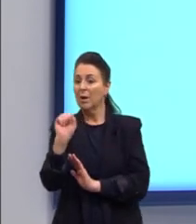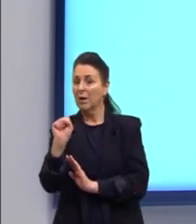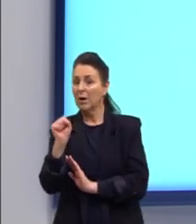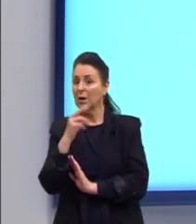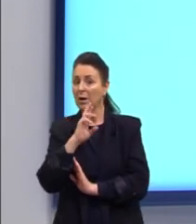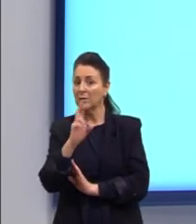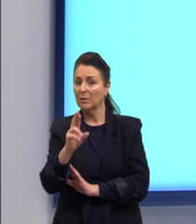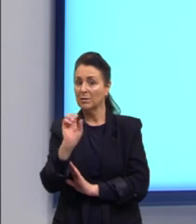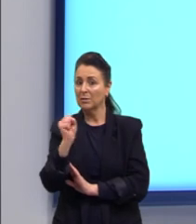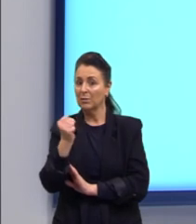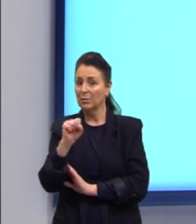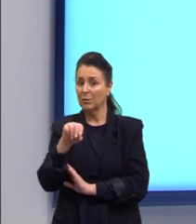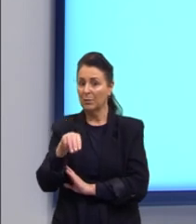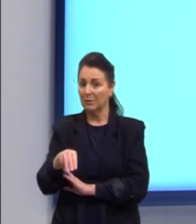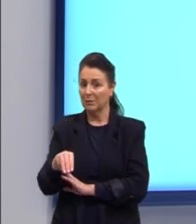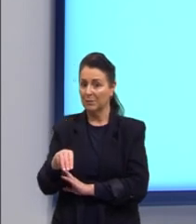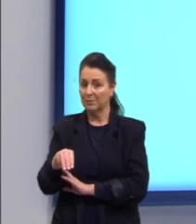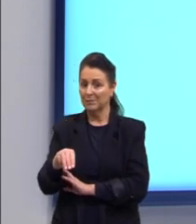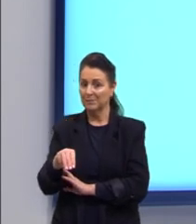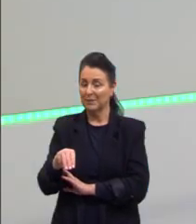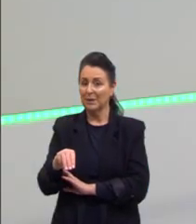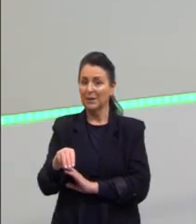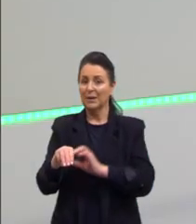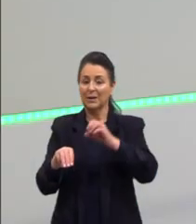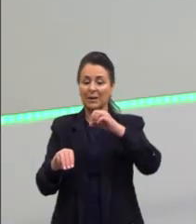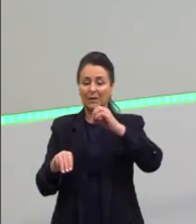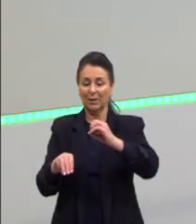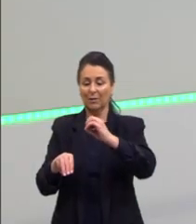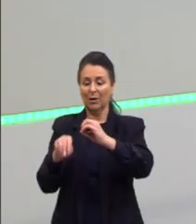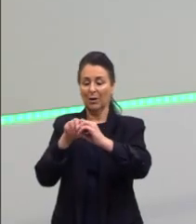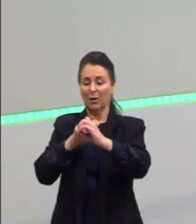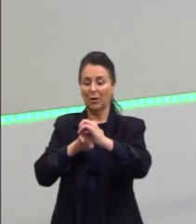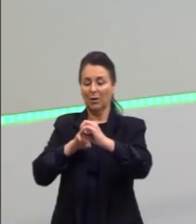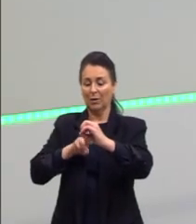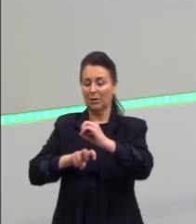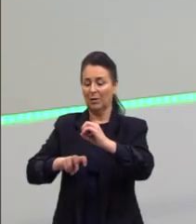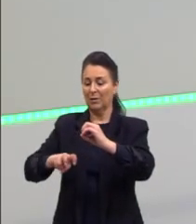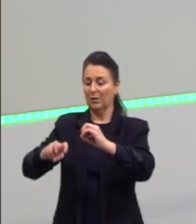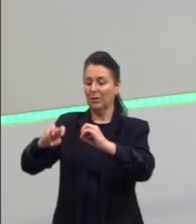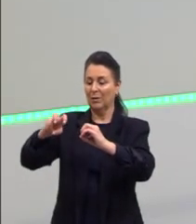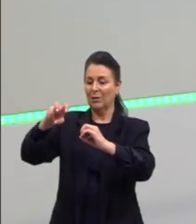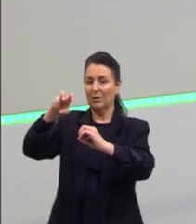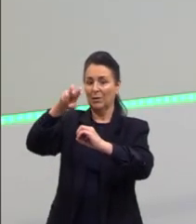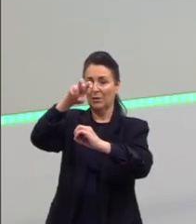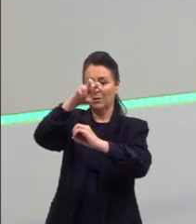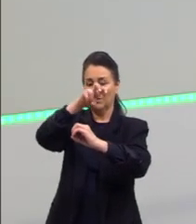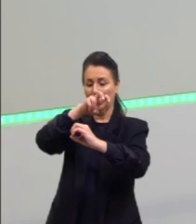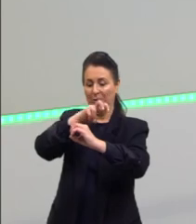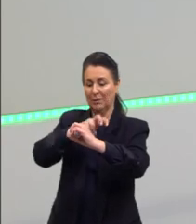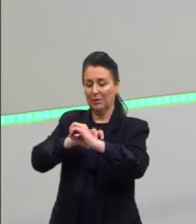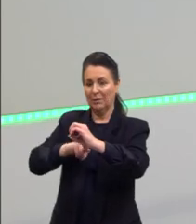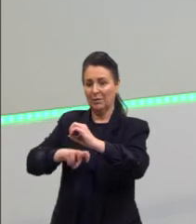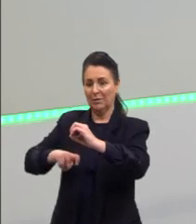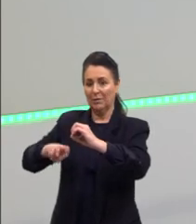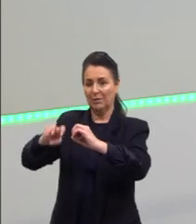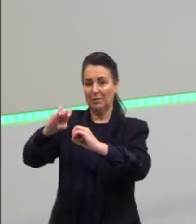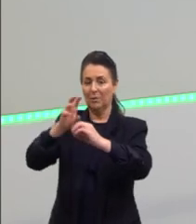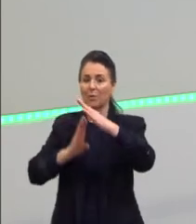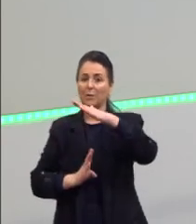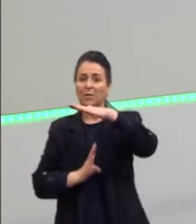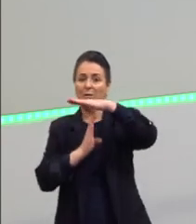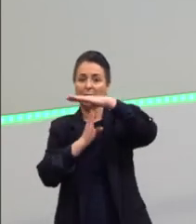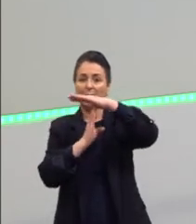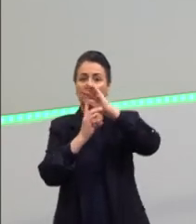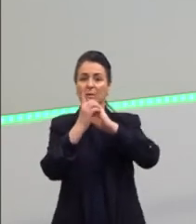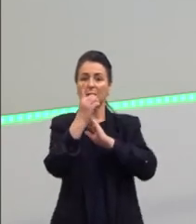significa que na nossa na roda gigante né o ponto mais alto seria ali o 168